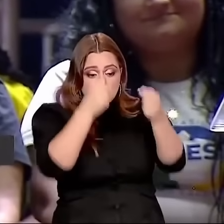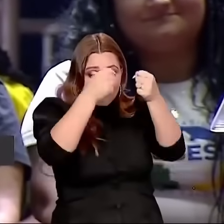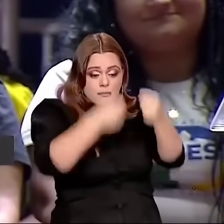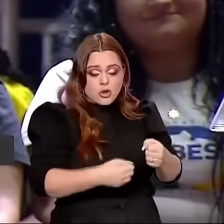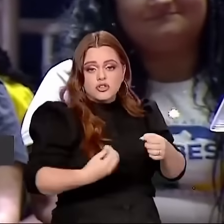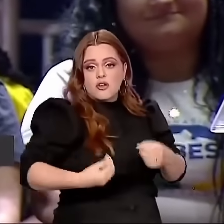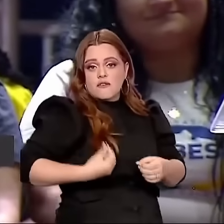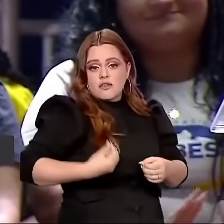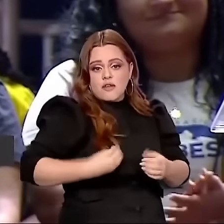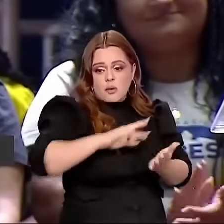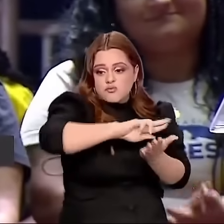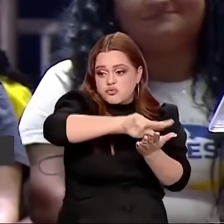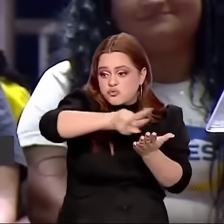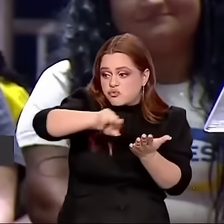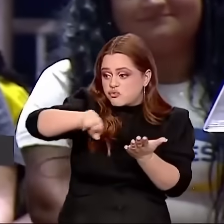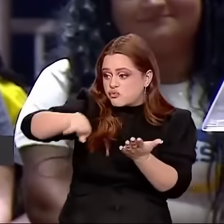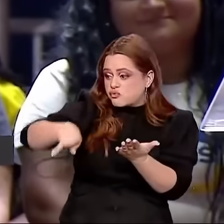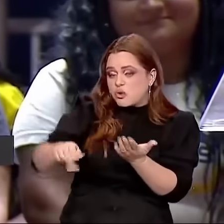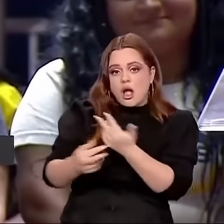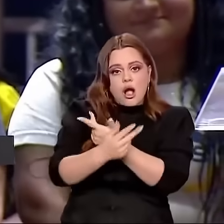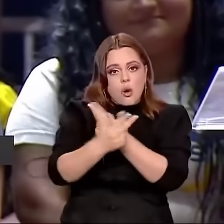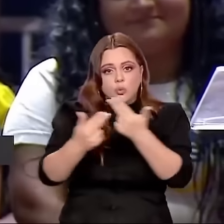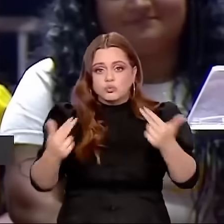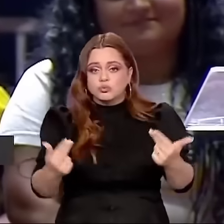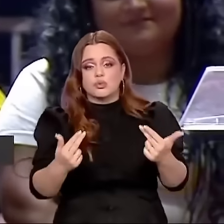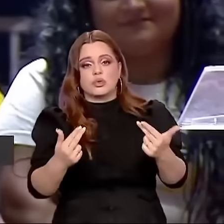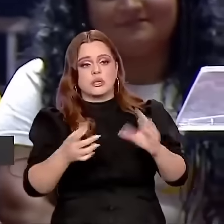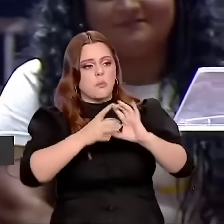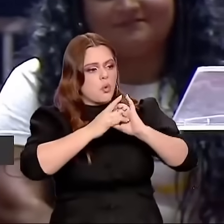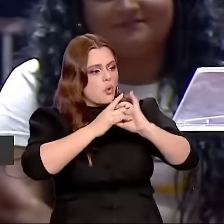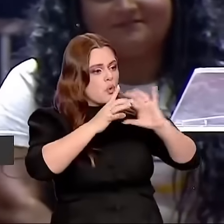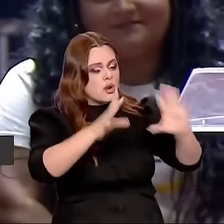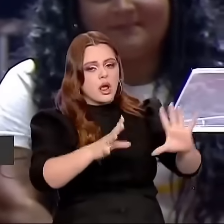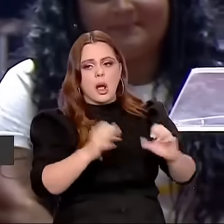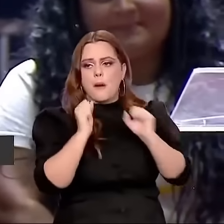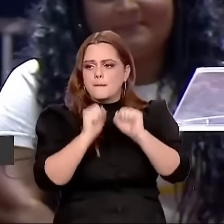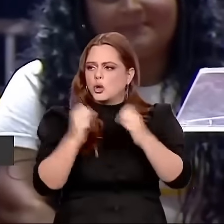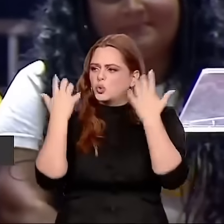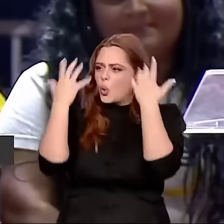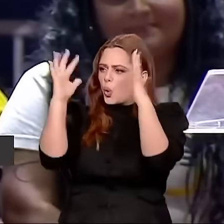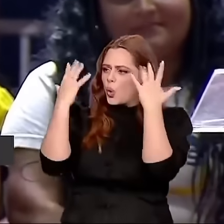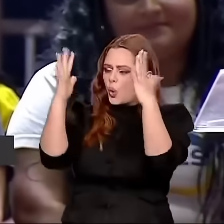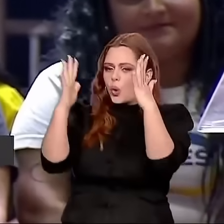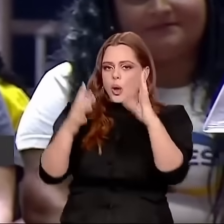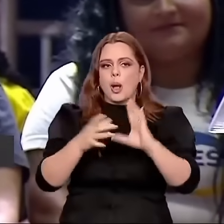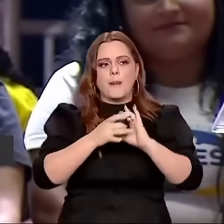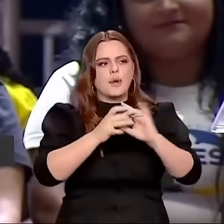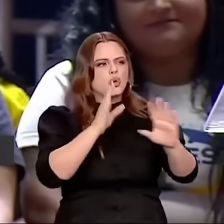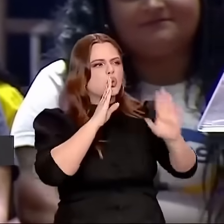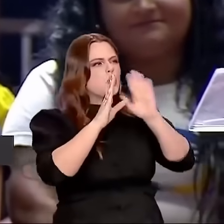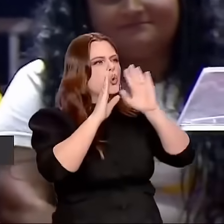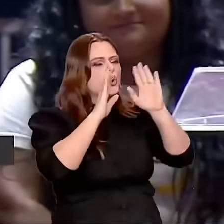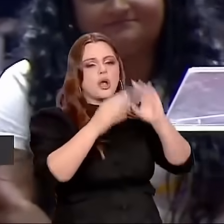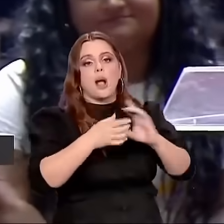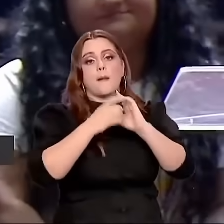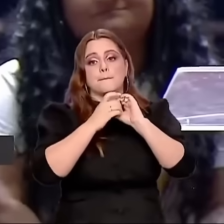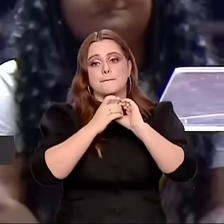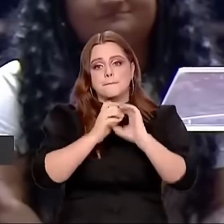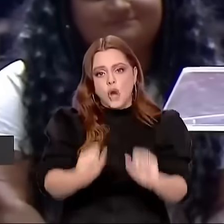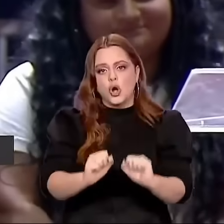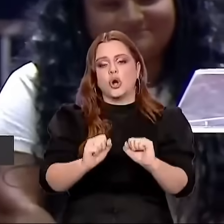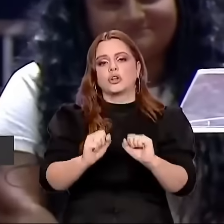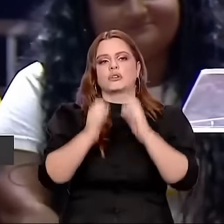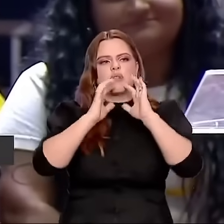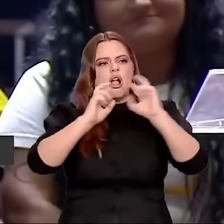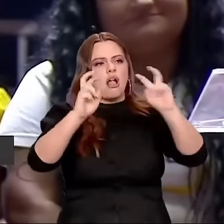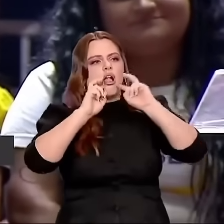a pluralidade, a diversidade, que a gente pode aplaudir, que a gente pode vaiar, que a gente pode gritar,